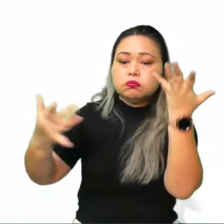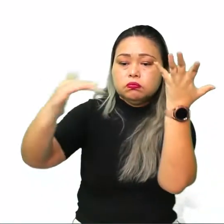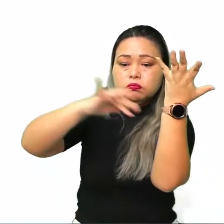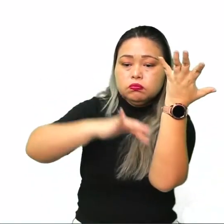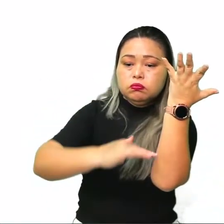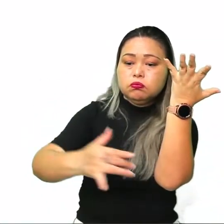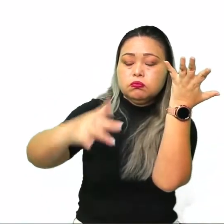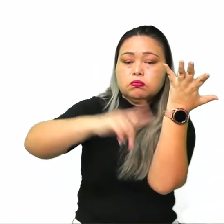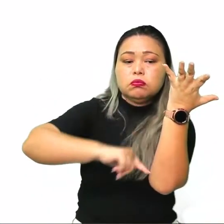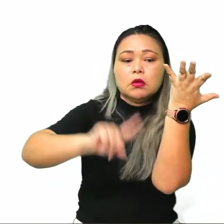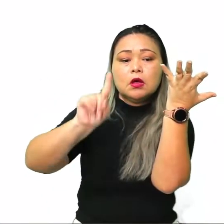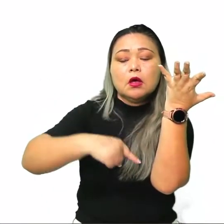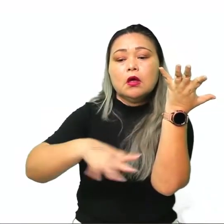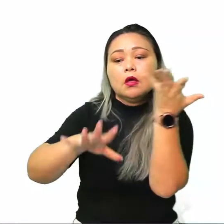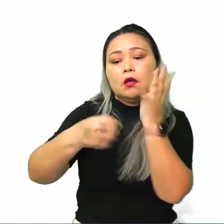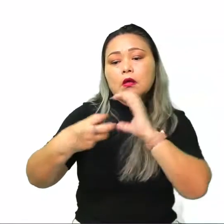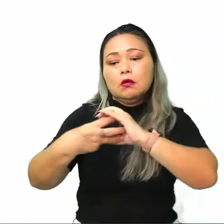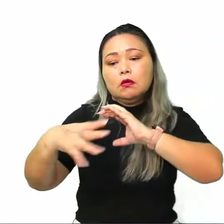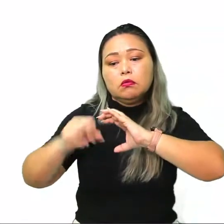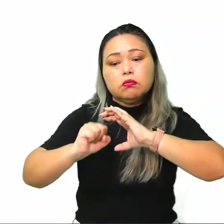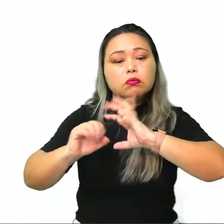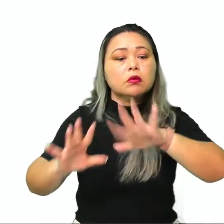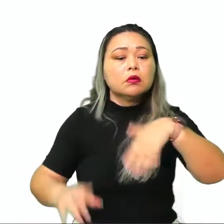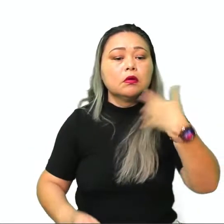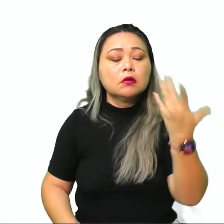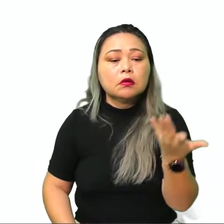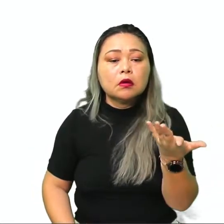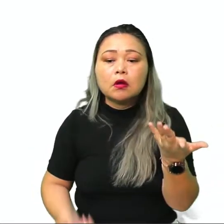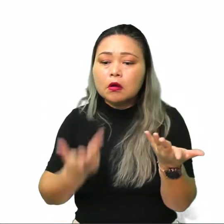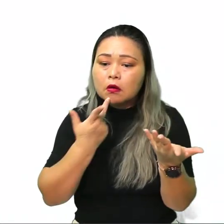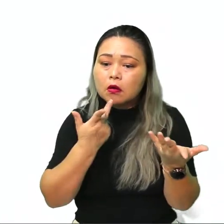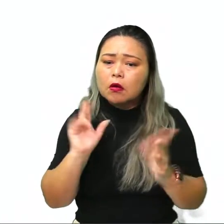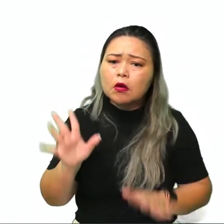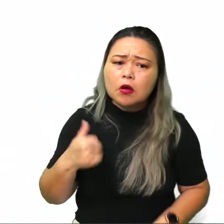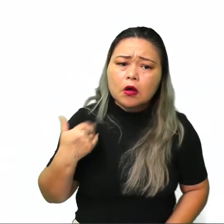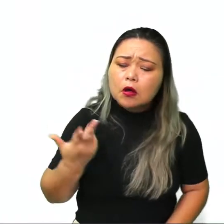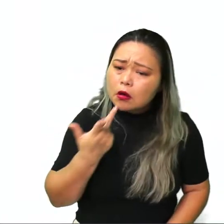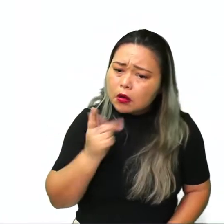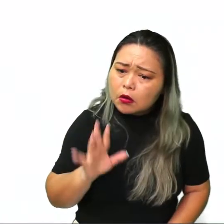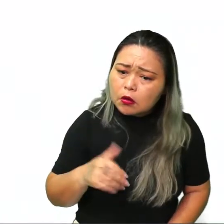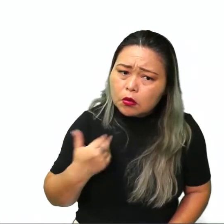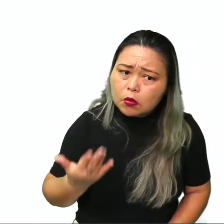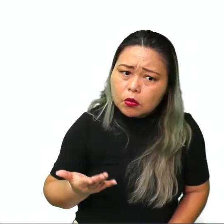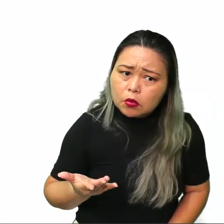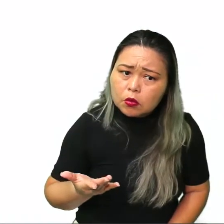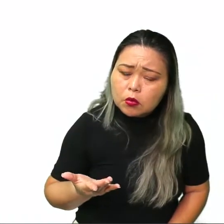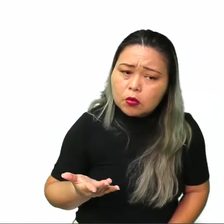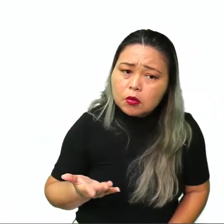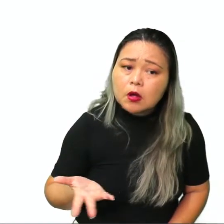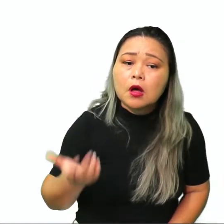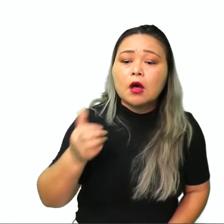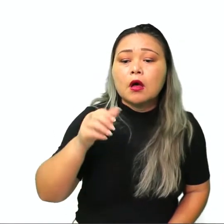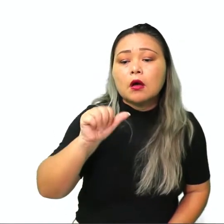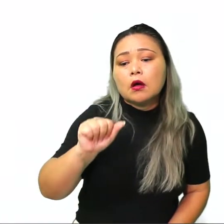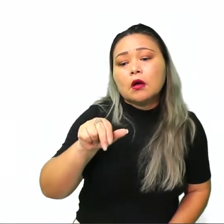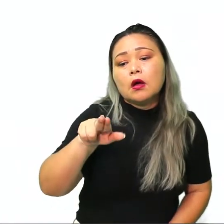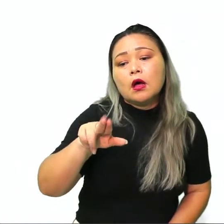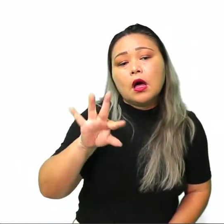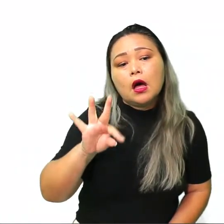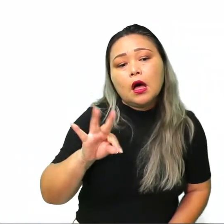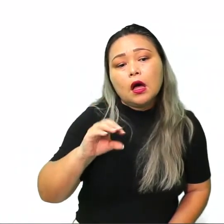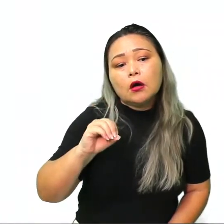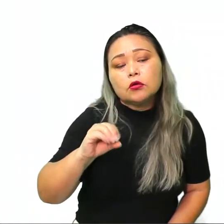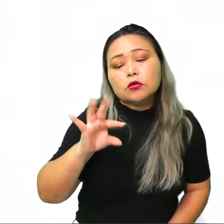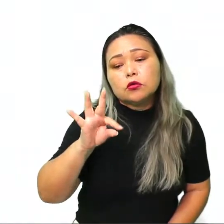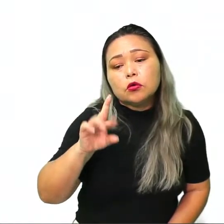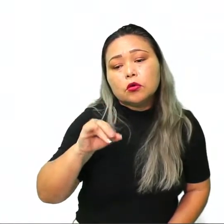fermentação, fotossíntese e respiração. Nós estamos falando de qual, professora? Da hipótese autotrófica,